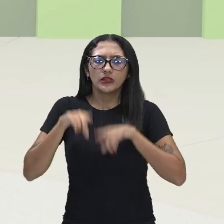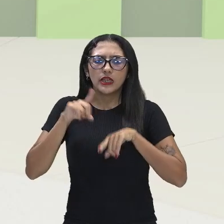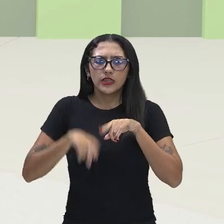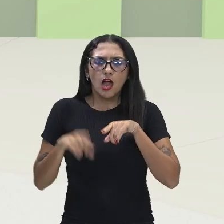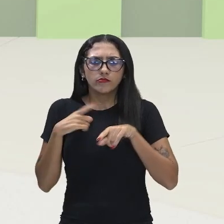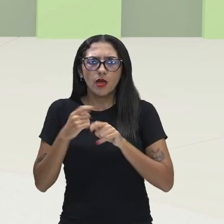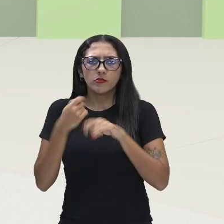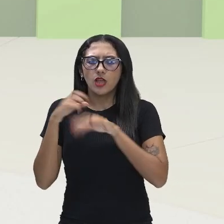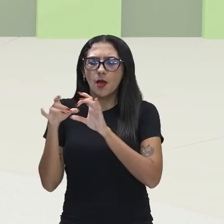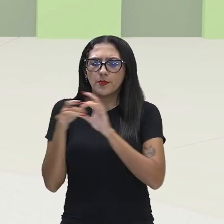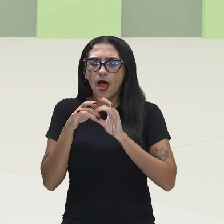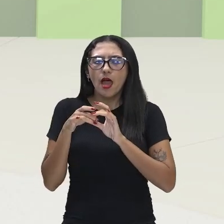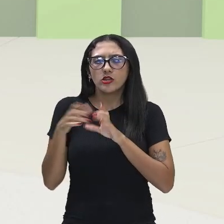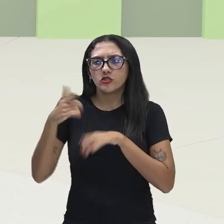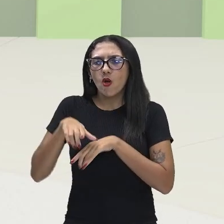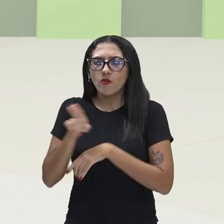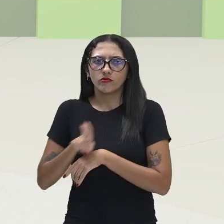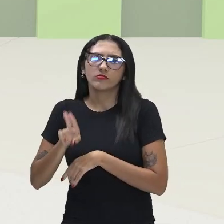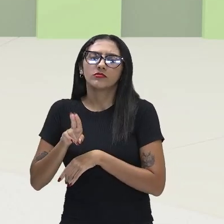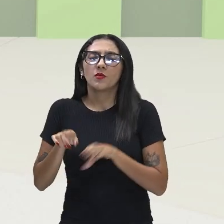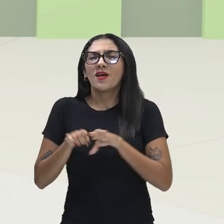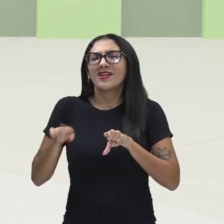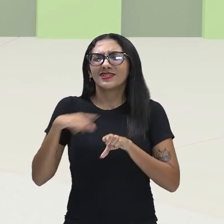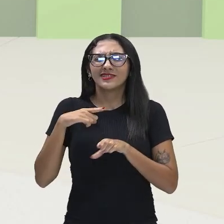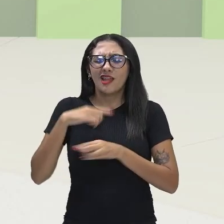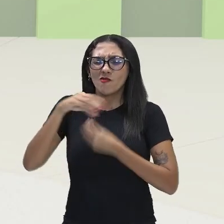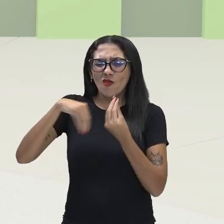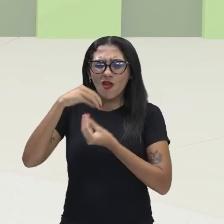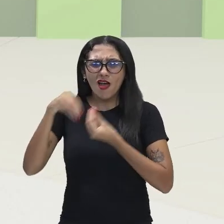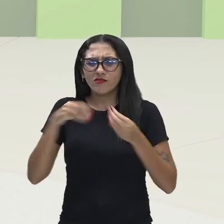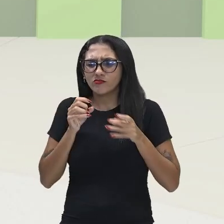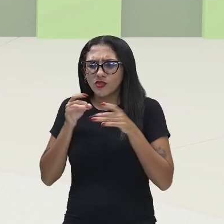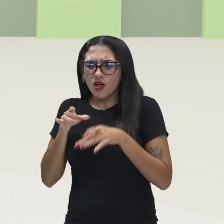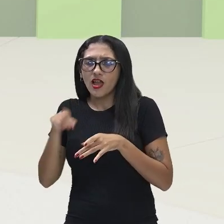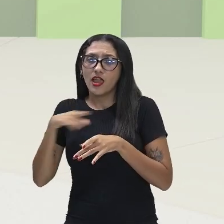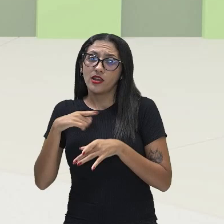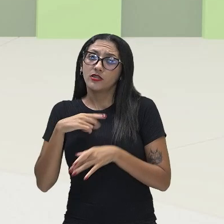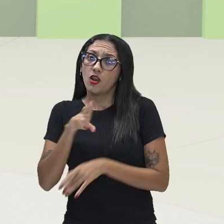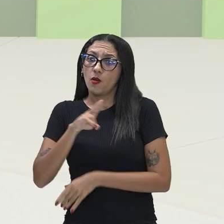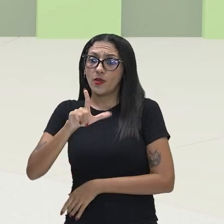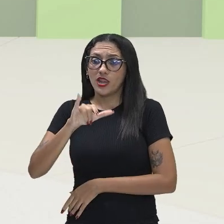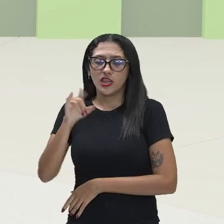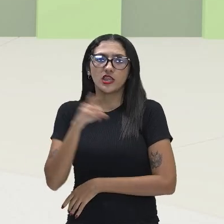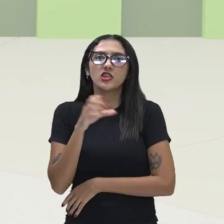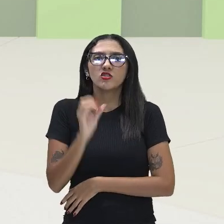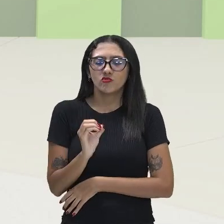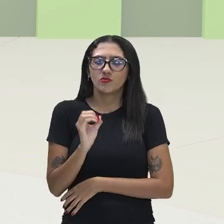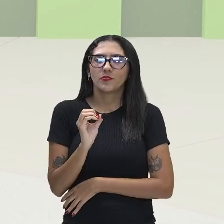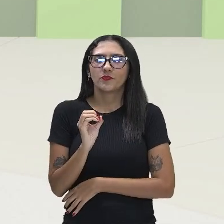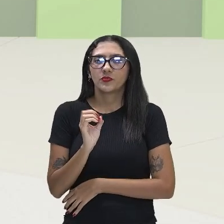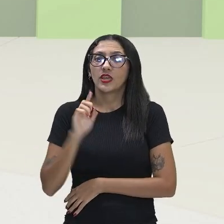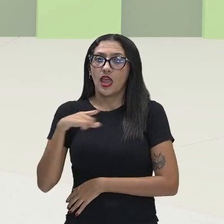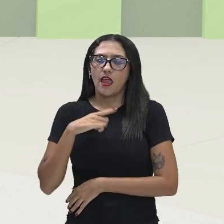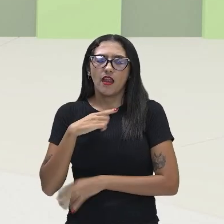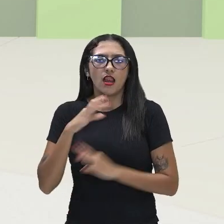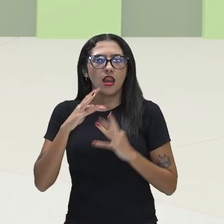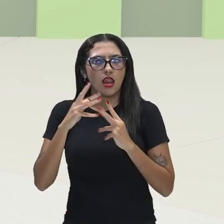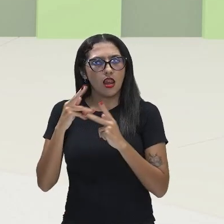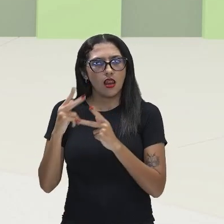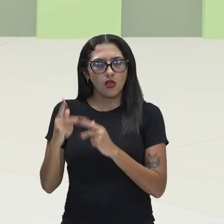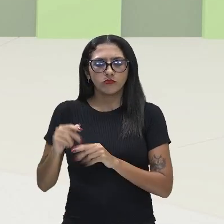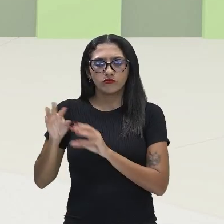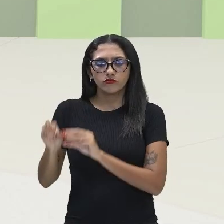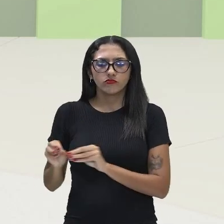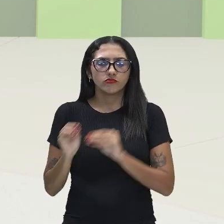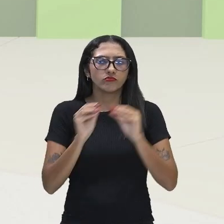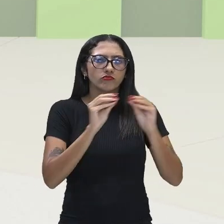reciclados. Então, como eles estão todos misturados, eles são chamados de lixo. E aí eles são todos levados